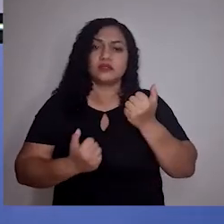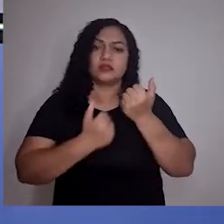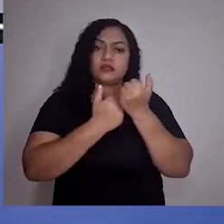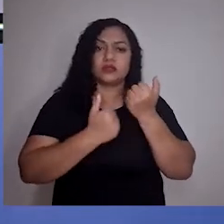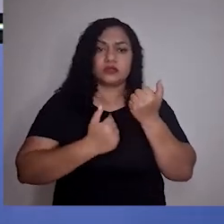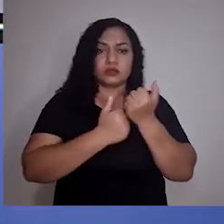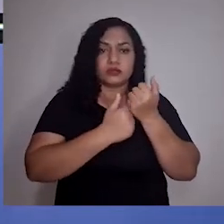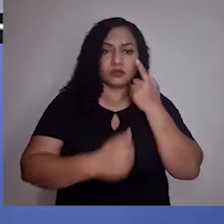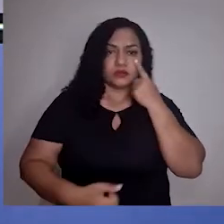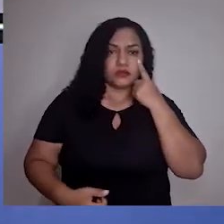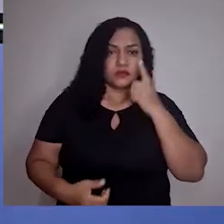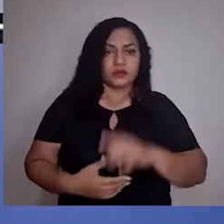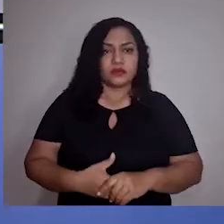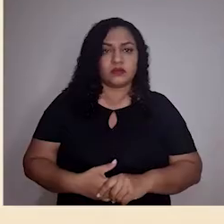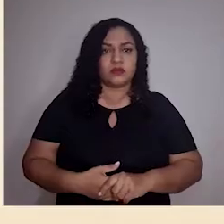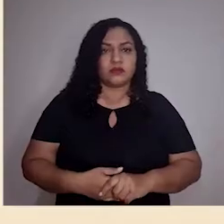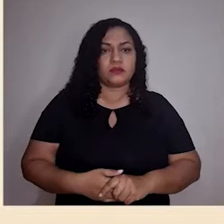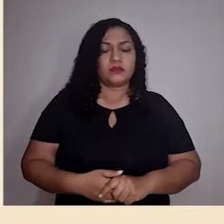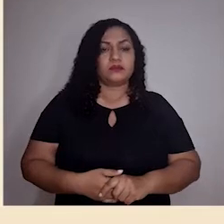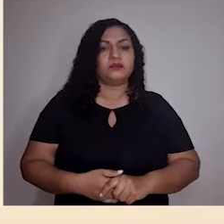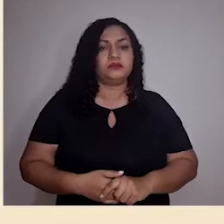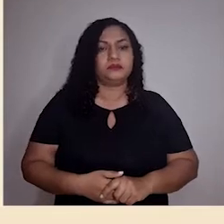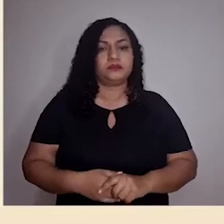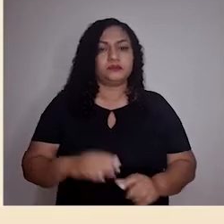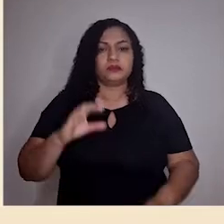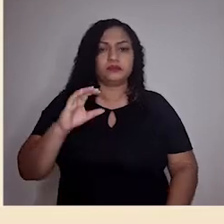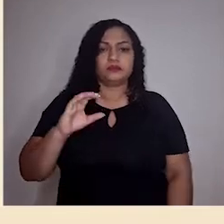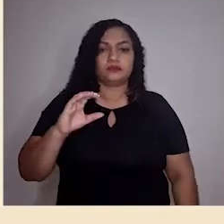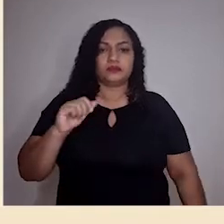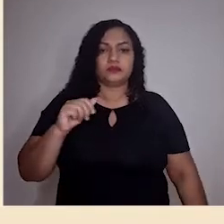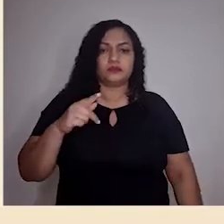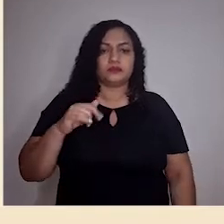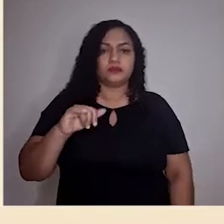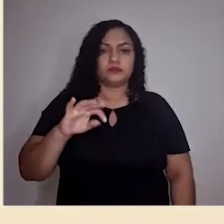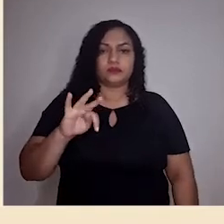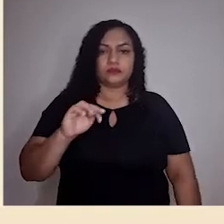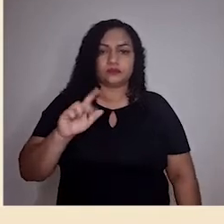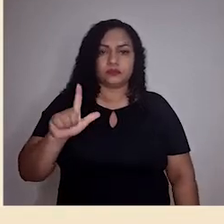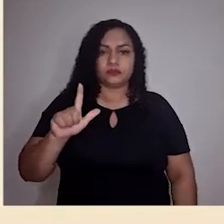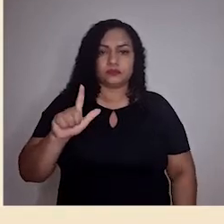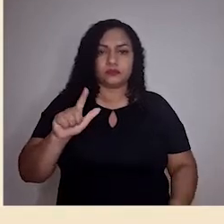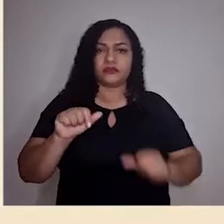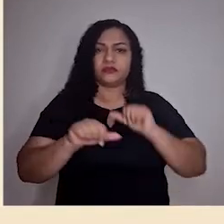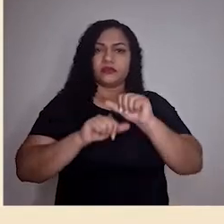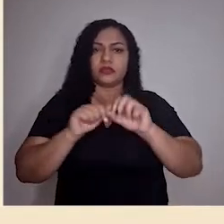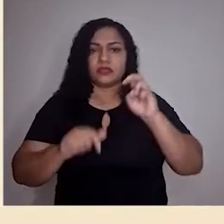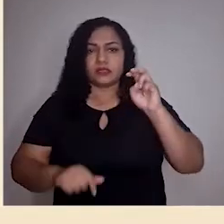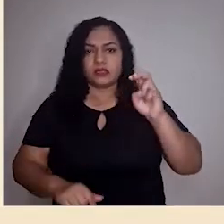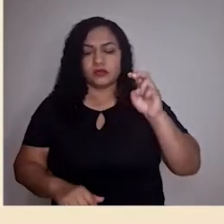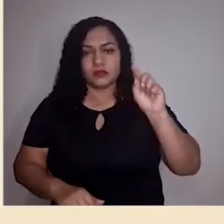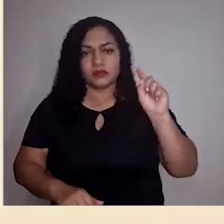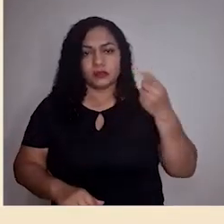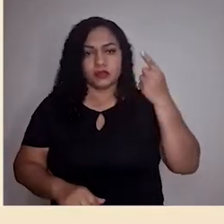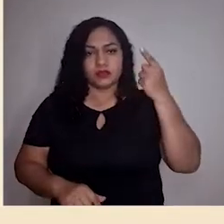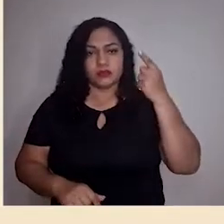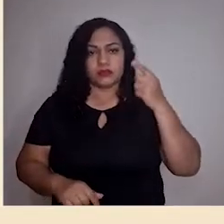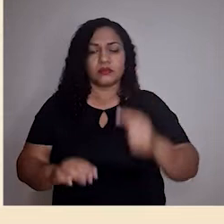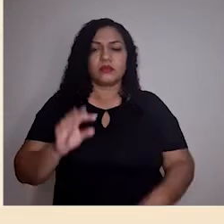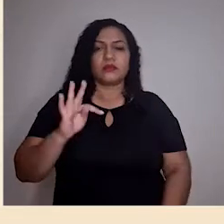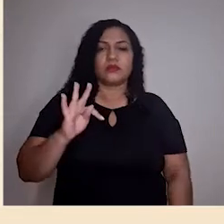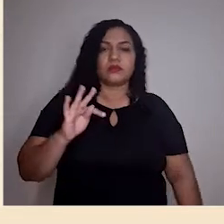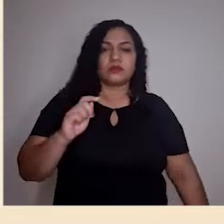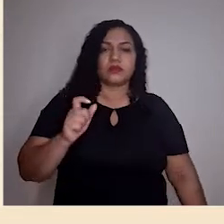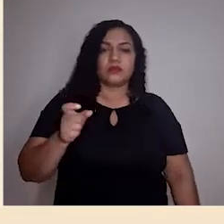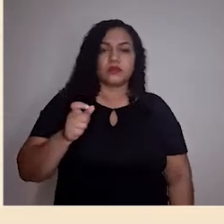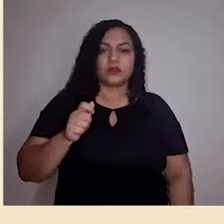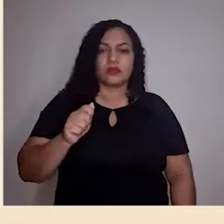substituir, então. O capital é 5.000, só substituir. A